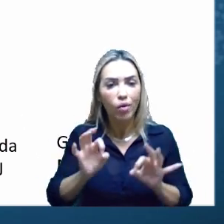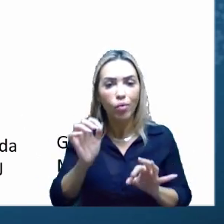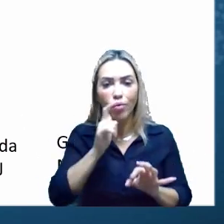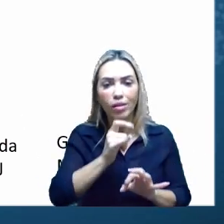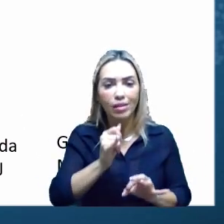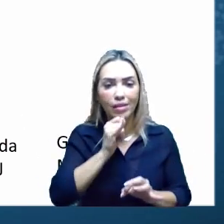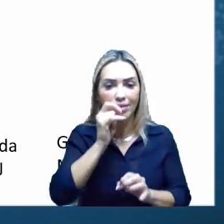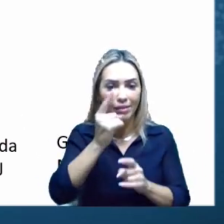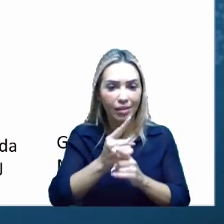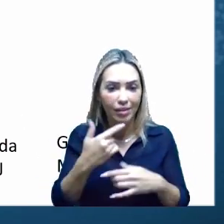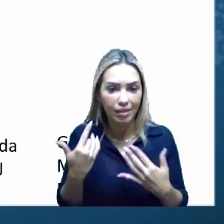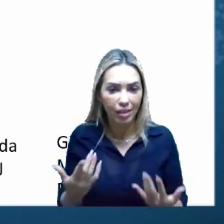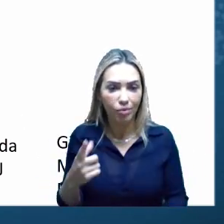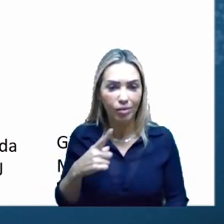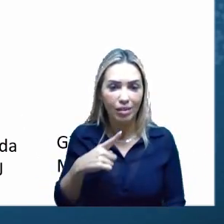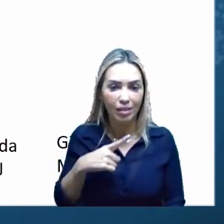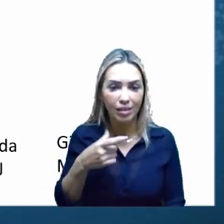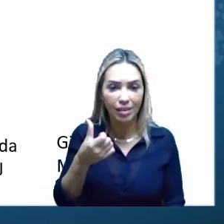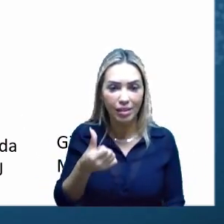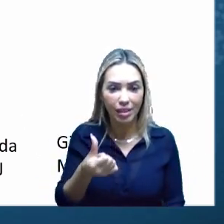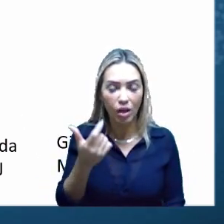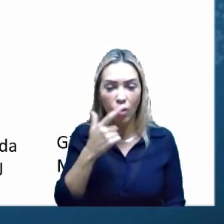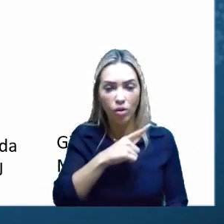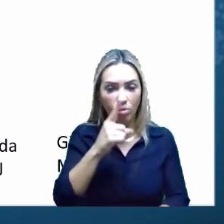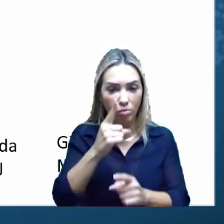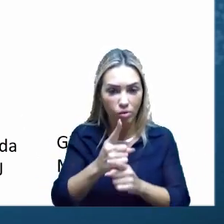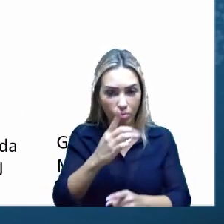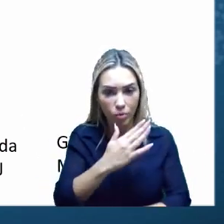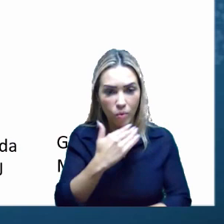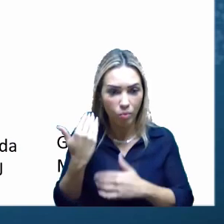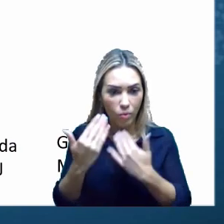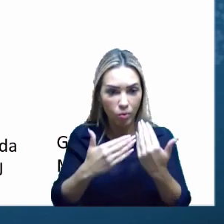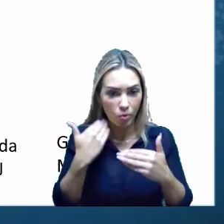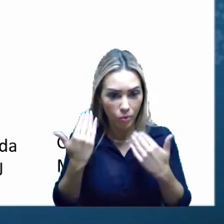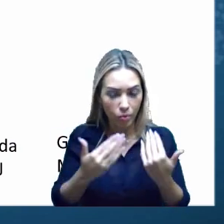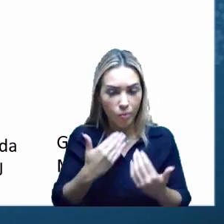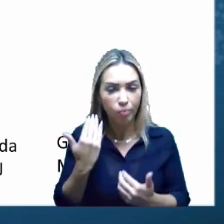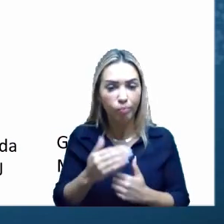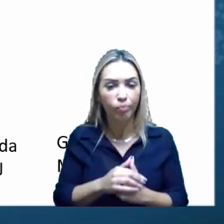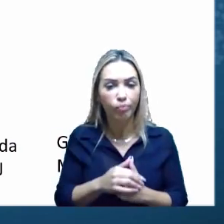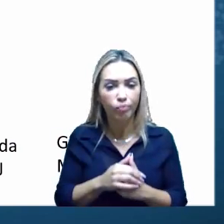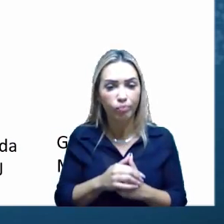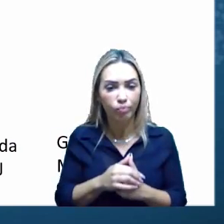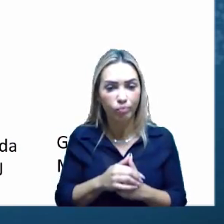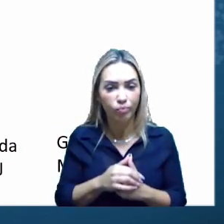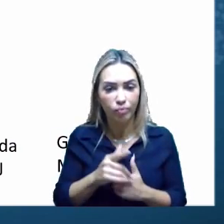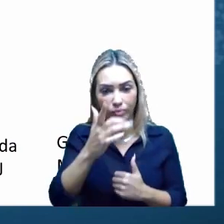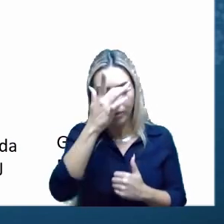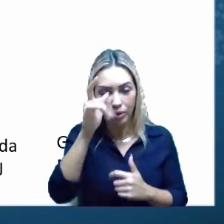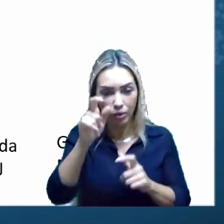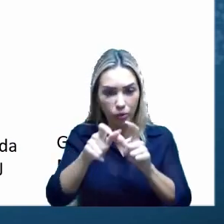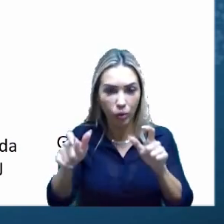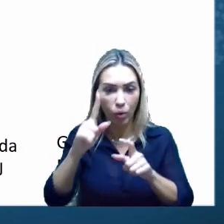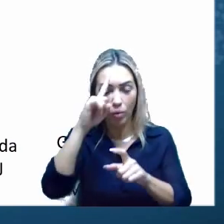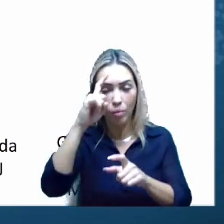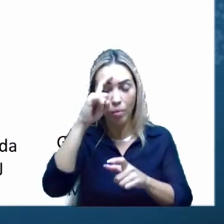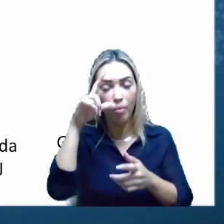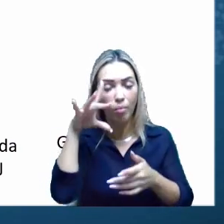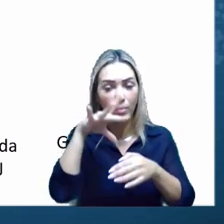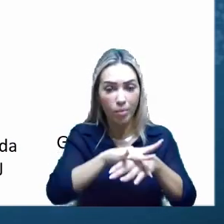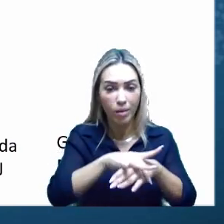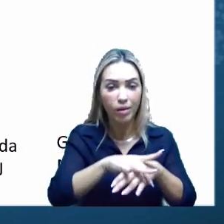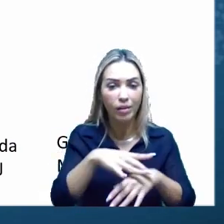Então, haviam 6 que foram testados, foram mortes de pessoas que foram hospitalizadas. Então, teve